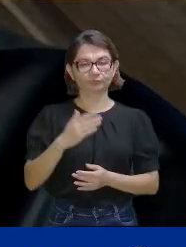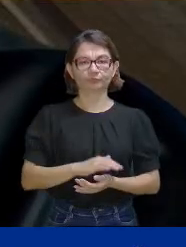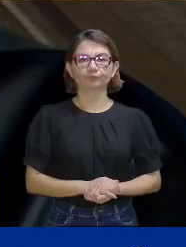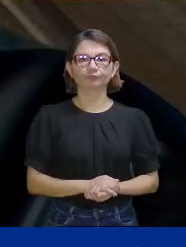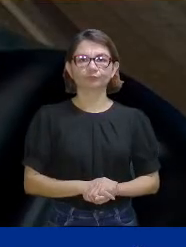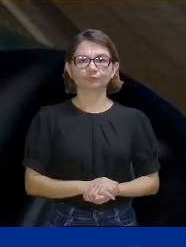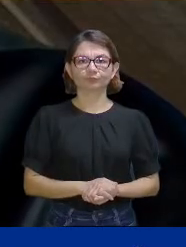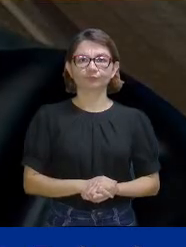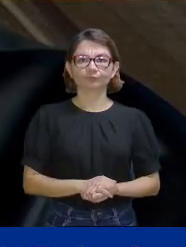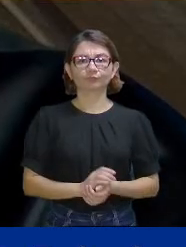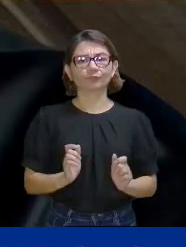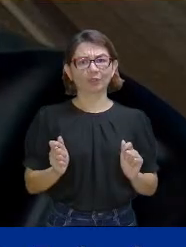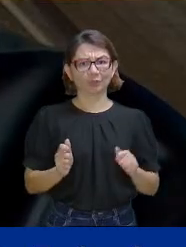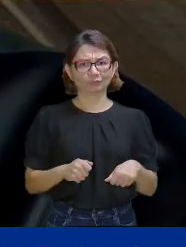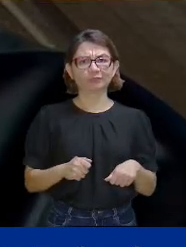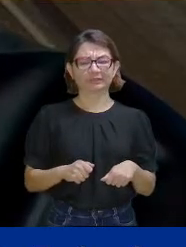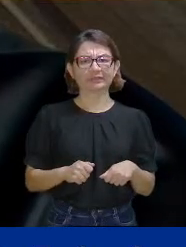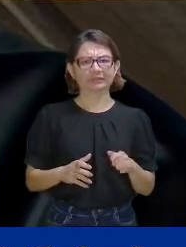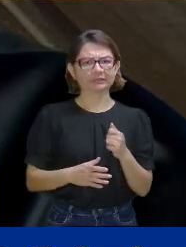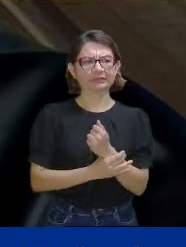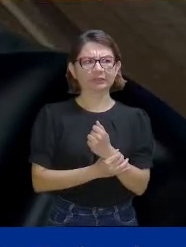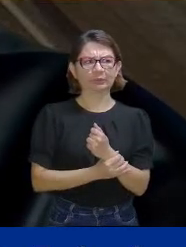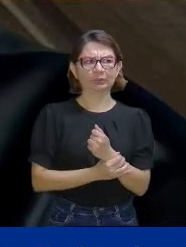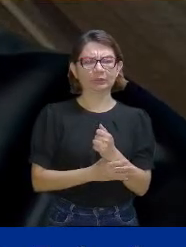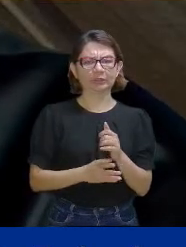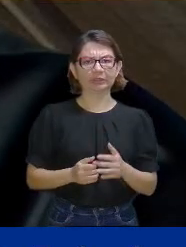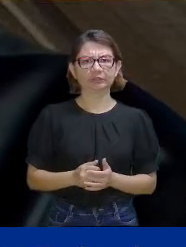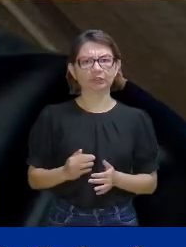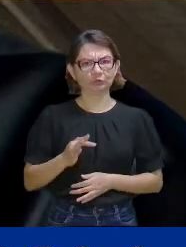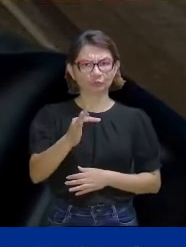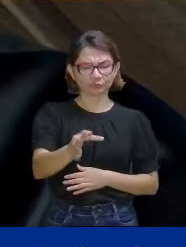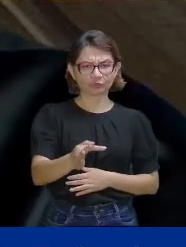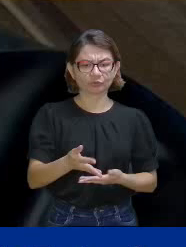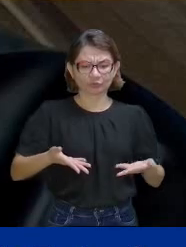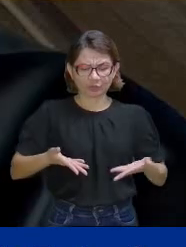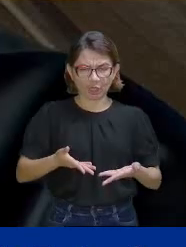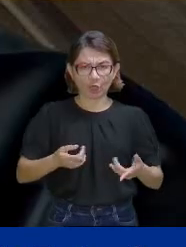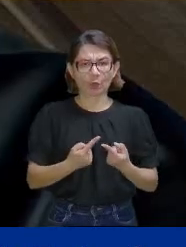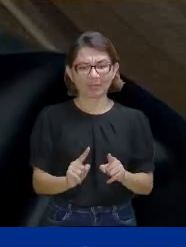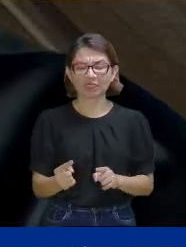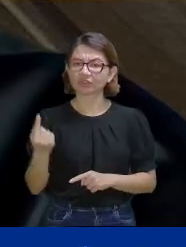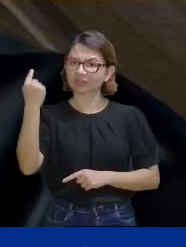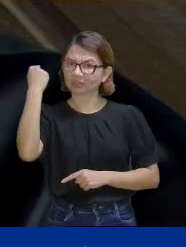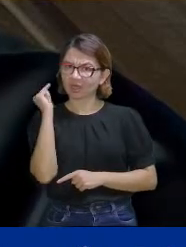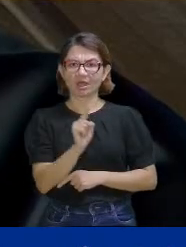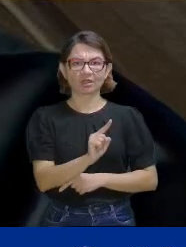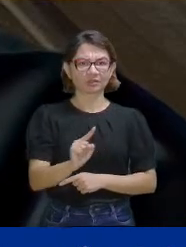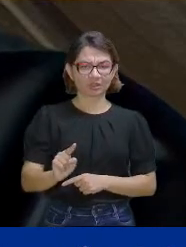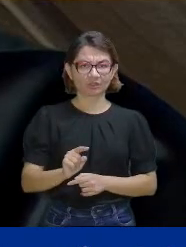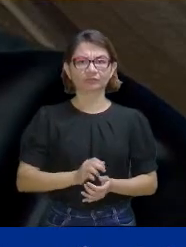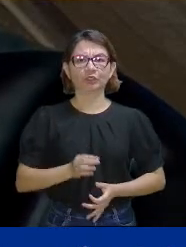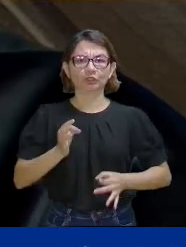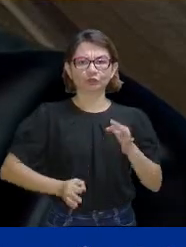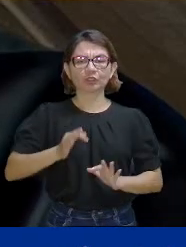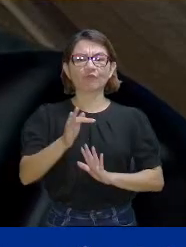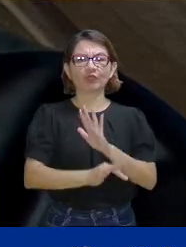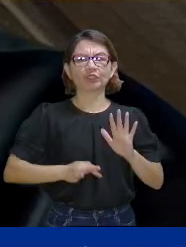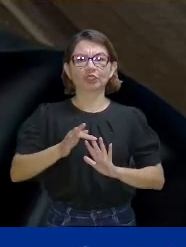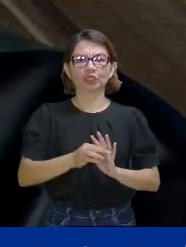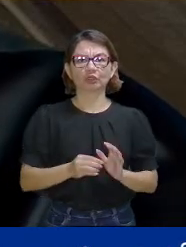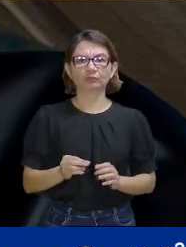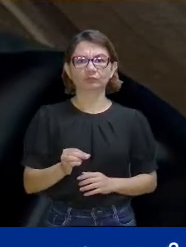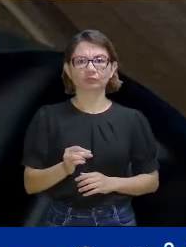futuras, essas sim poderiam comprometer a segurança institucional da Polícia Federal, especialmente da Polícia Federal em Oiapoque, que está